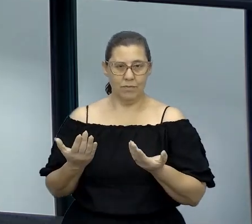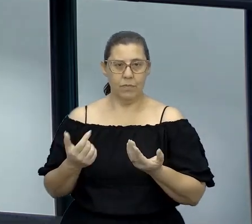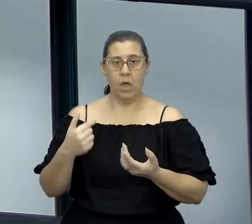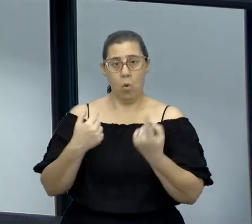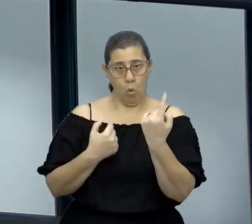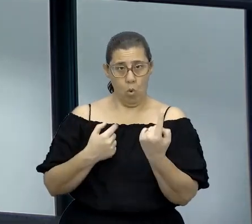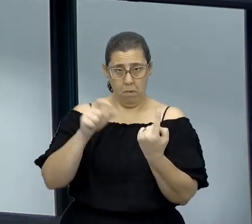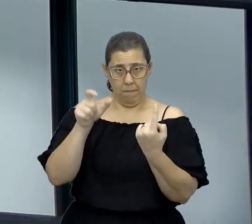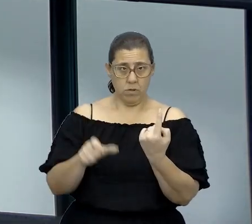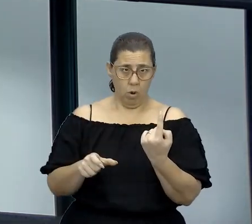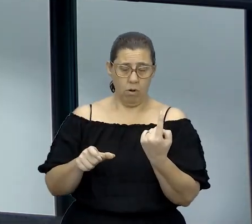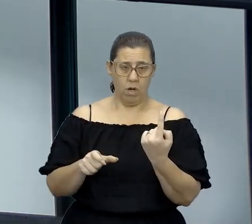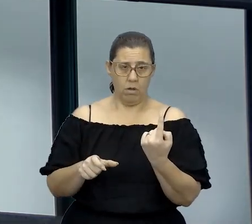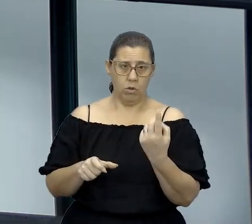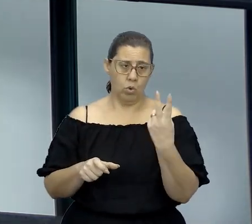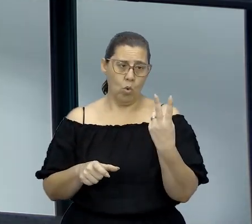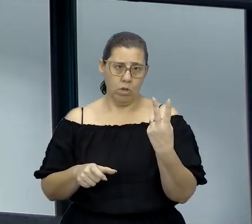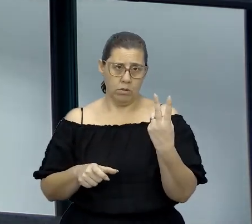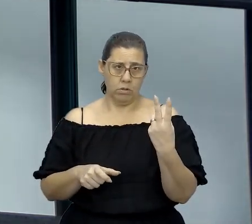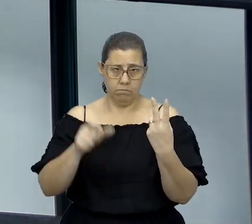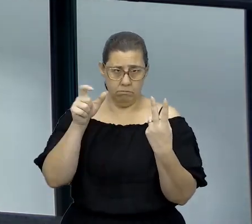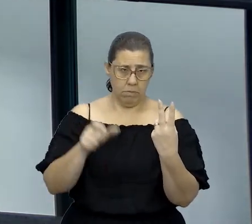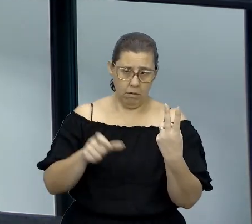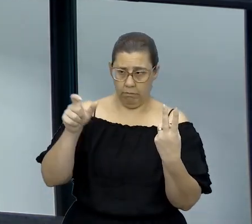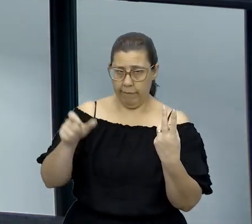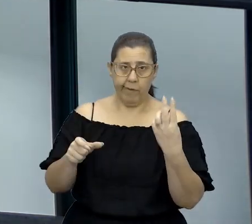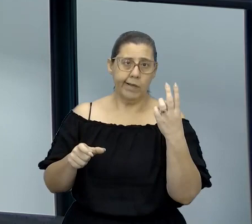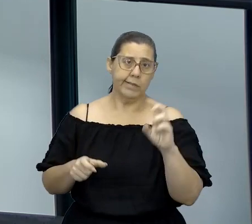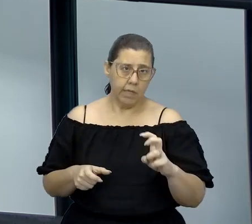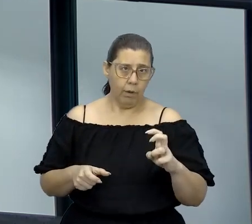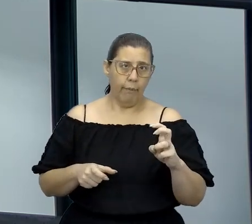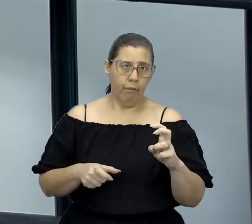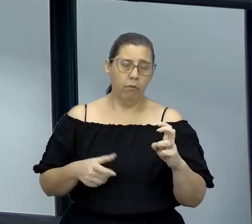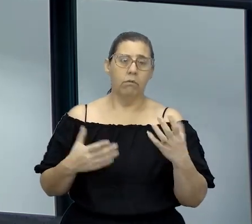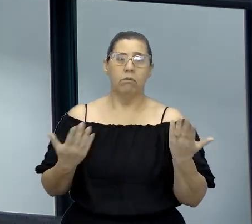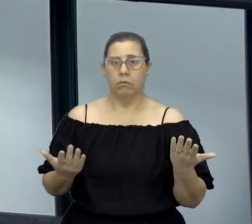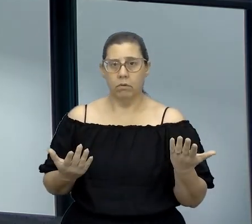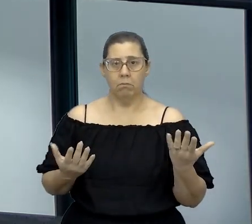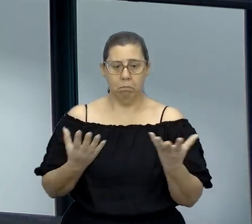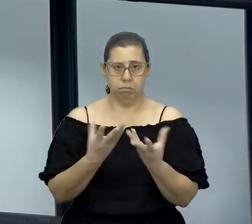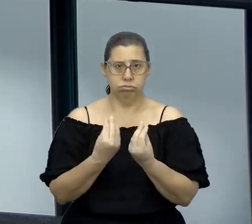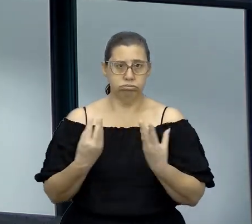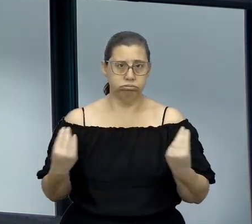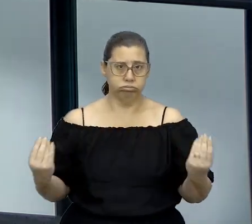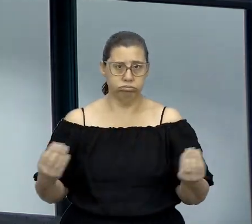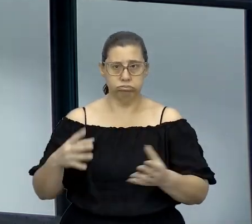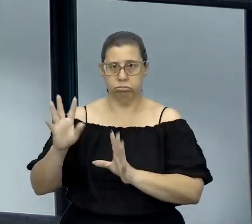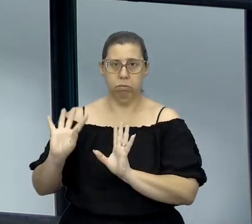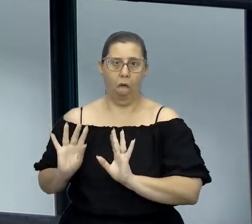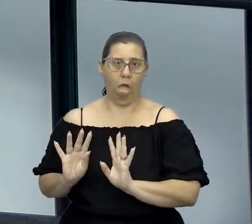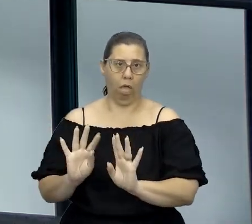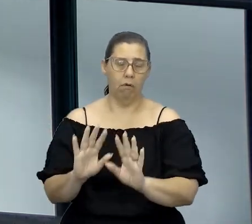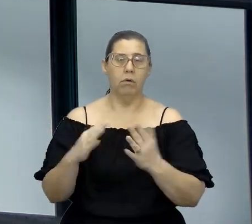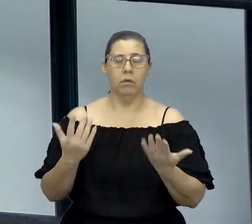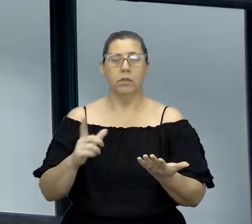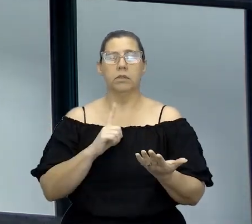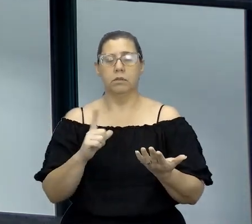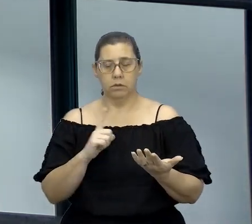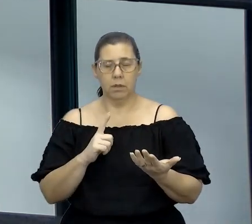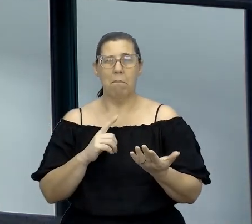uma pessoa? São duas pessoas? São 5 pessoas? São muitas pessoas? E aí você vai ter